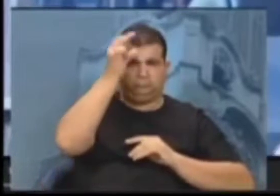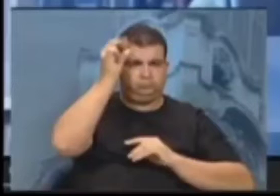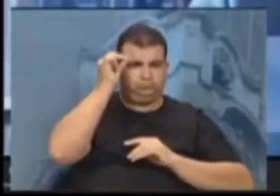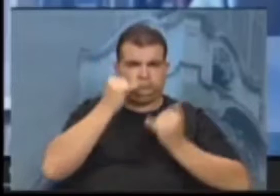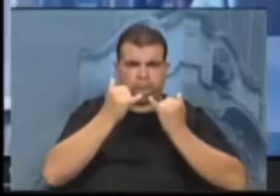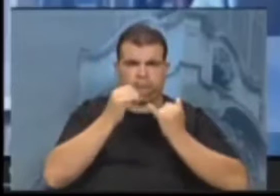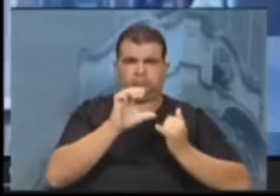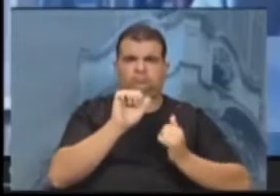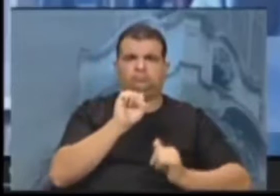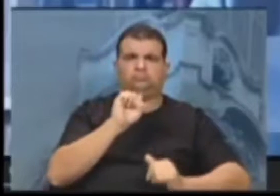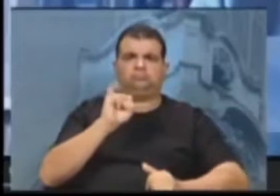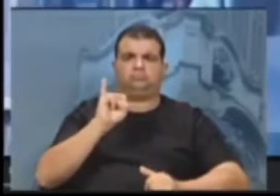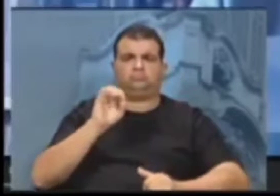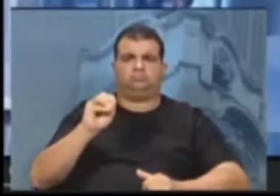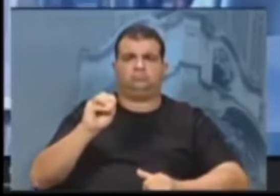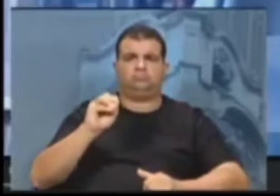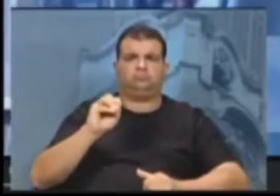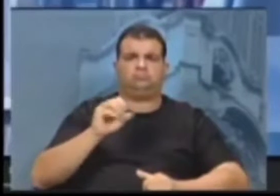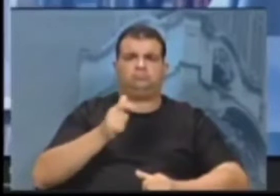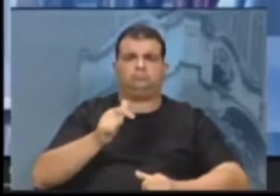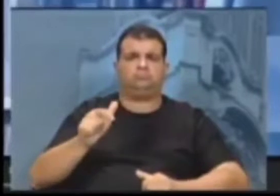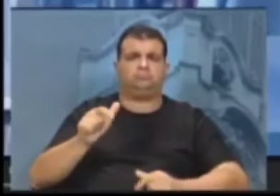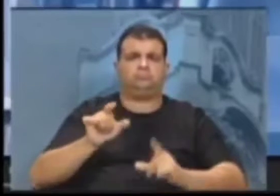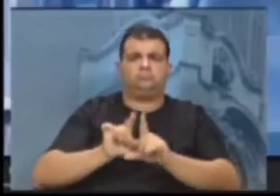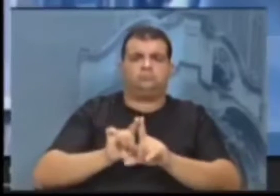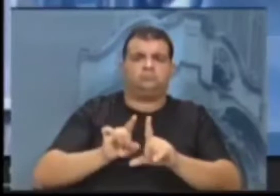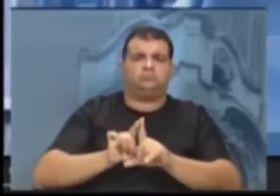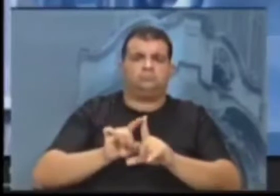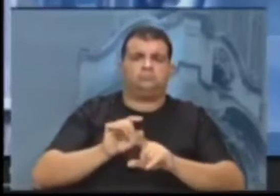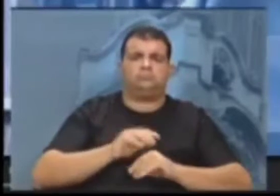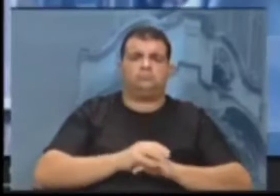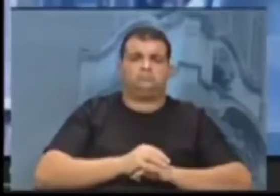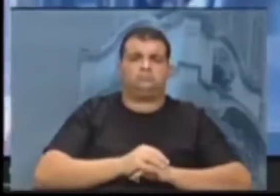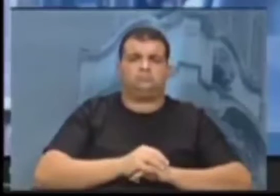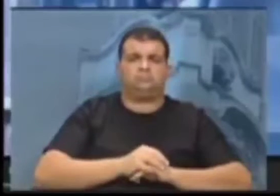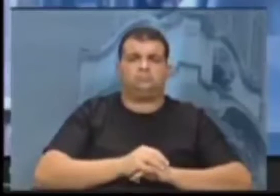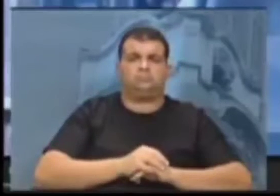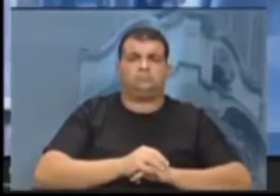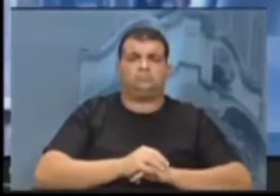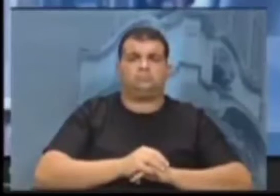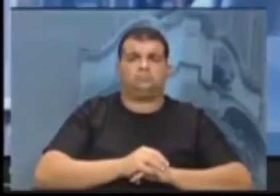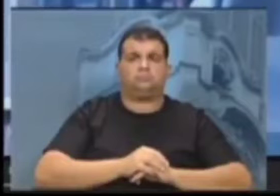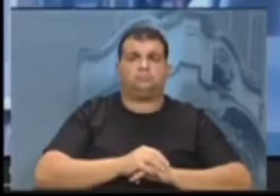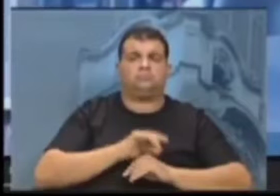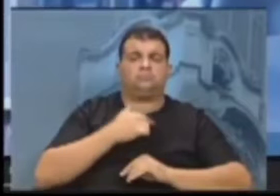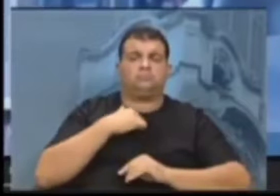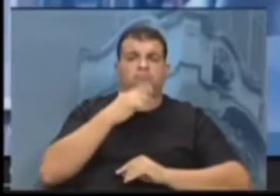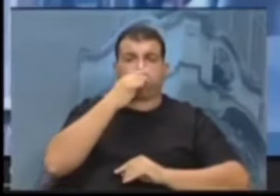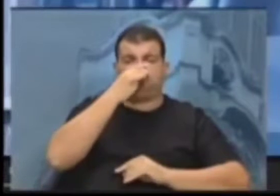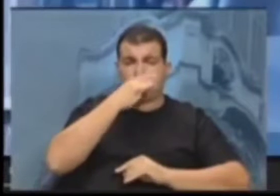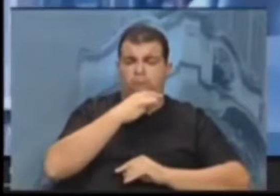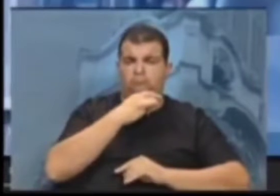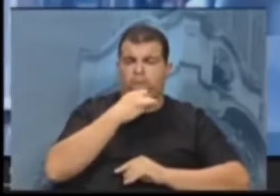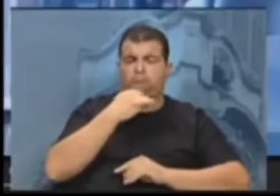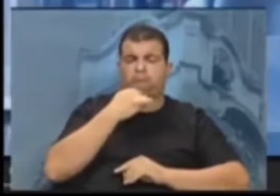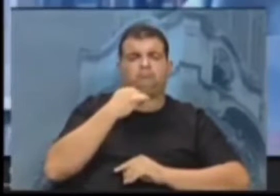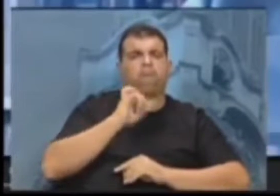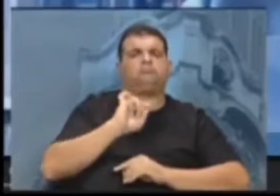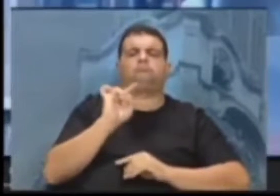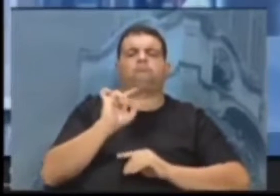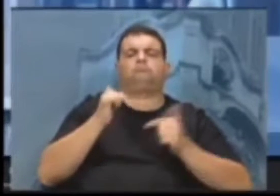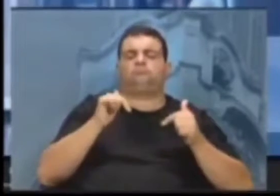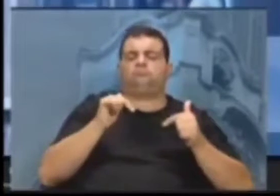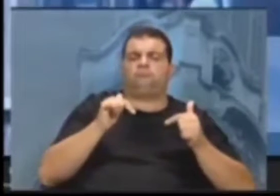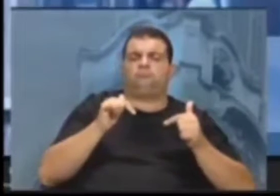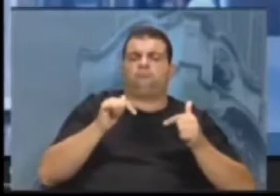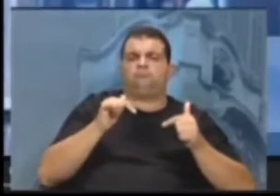Cássio Trogildo, entre tantos outros. Então, não é nesse aspecto que eu acho que a gente tem que